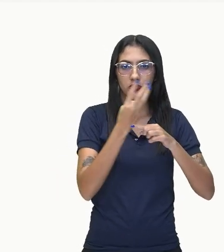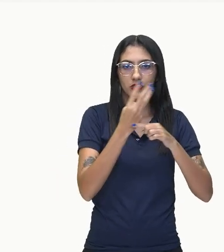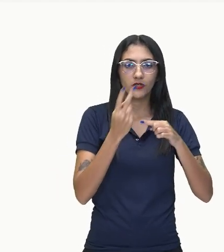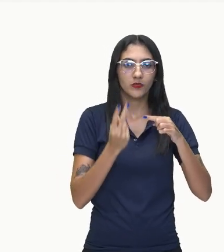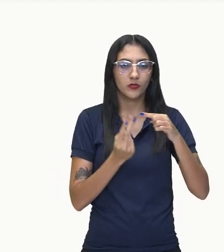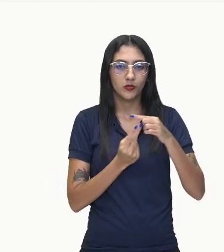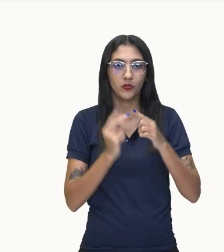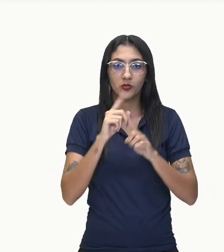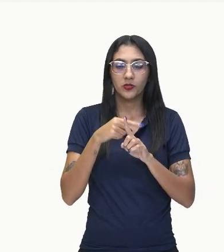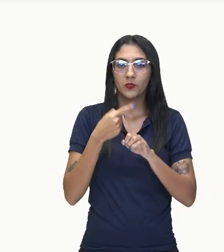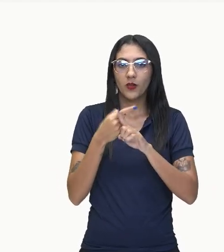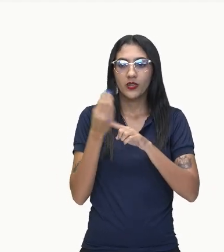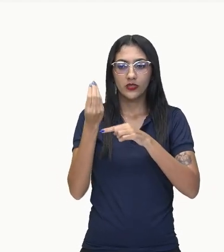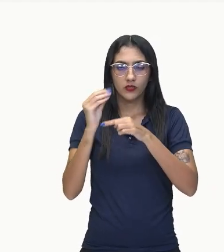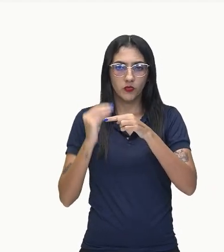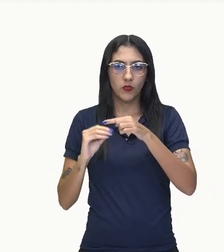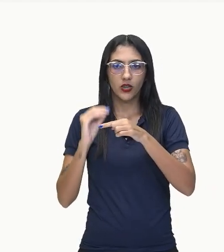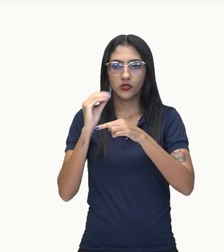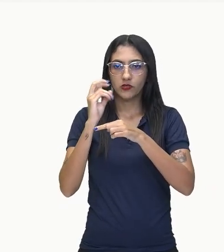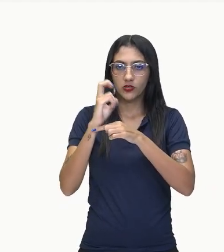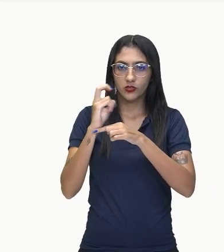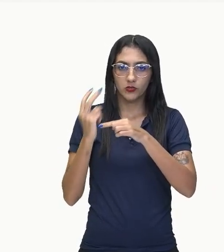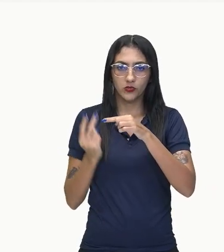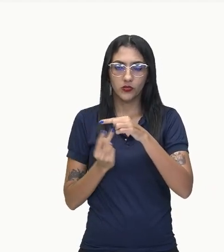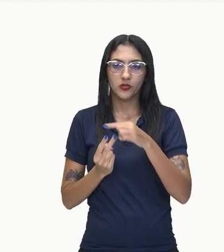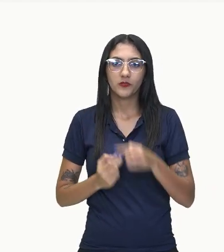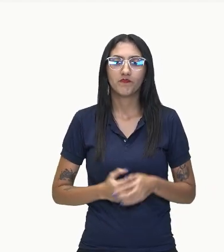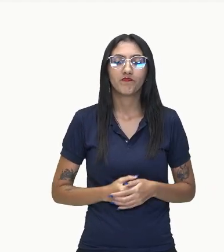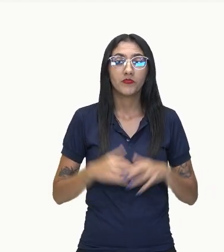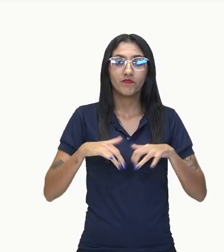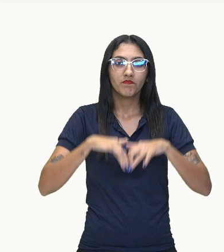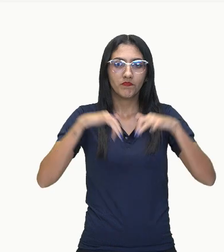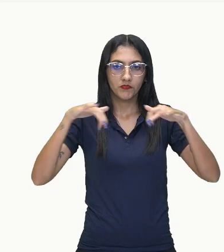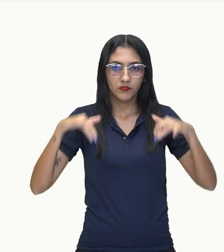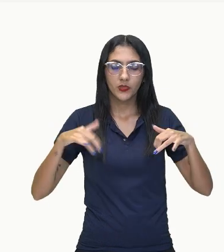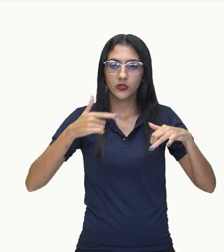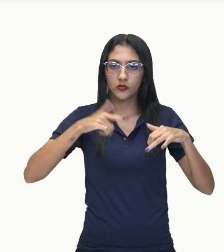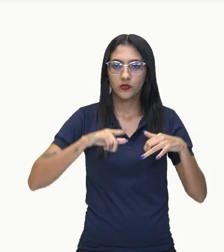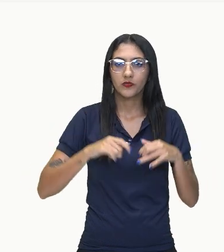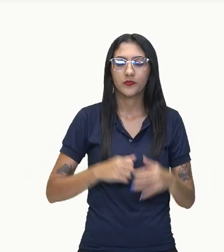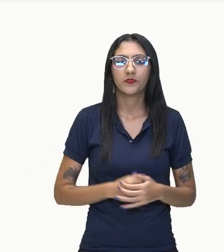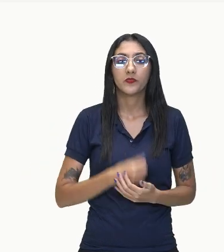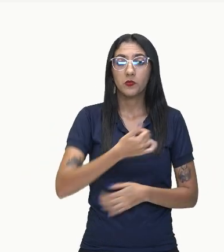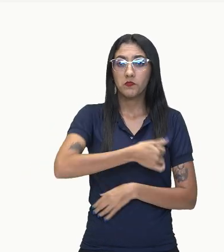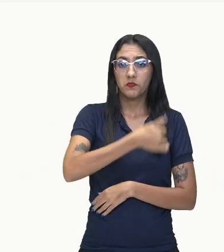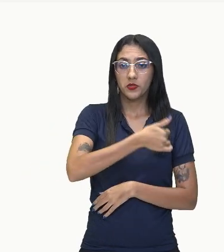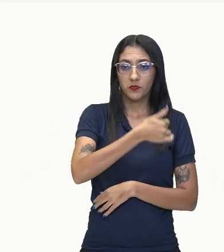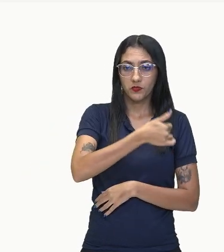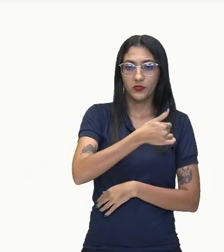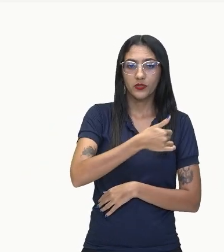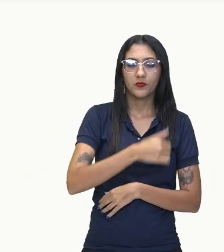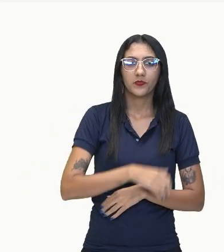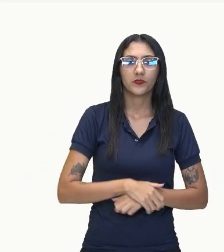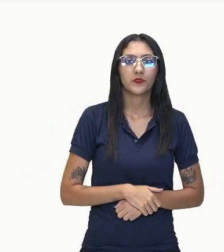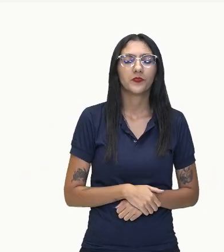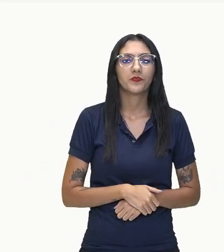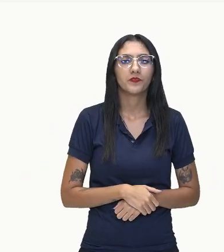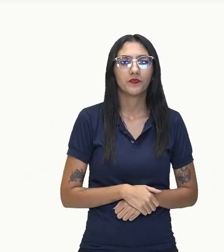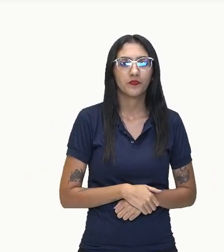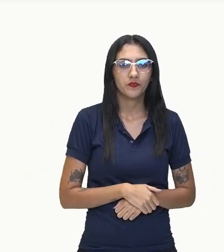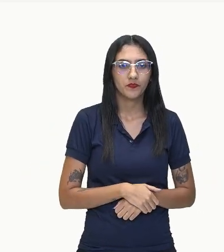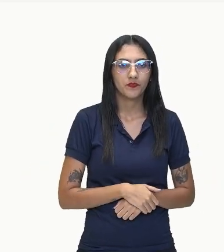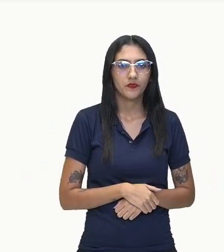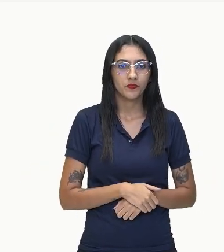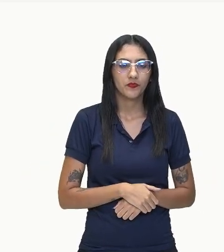por menos 2. E agora a gente vai separar os dois zeros. O primeiro vai ser menos 3